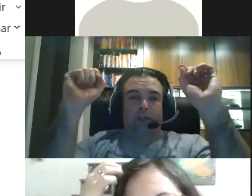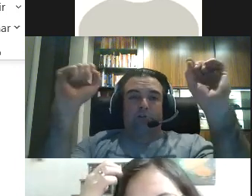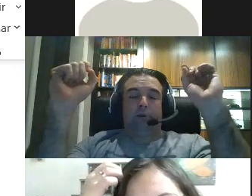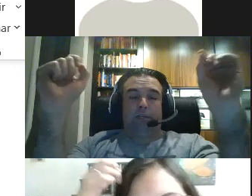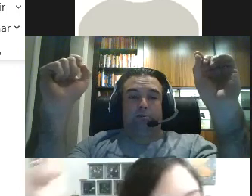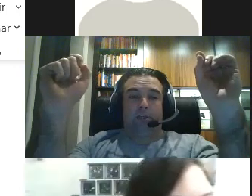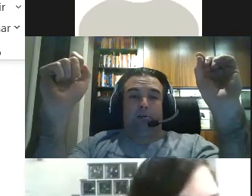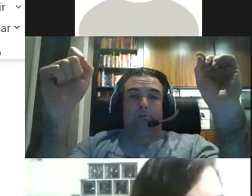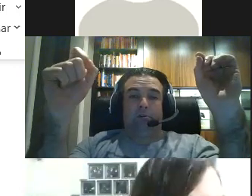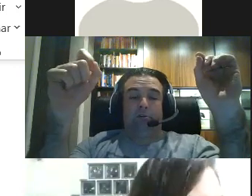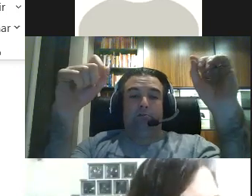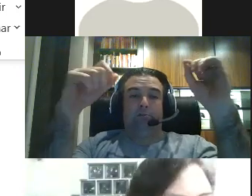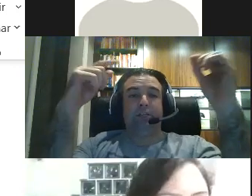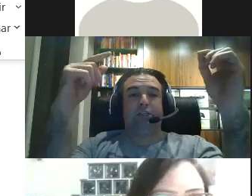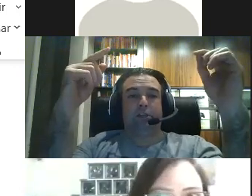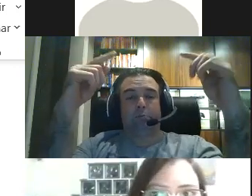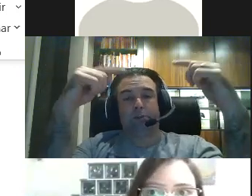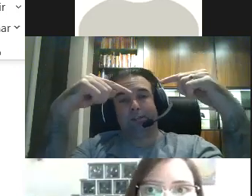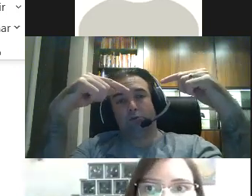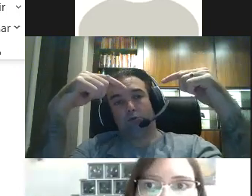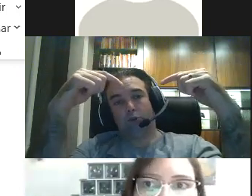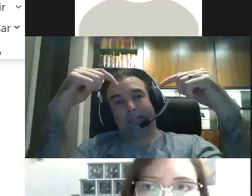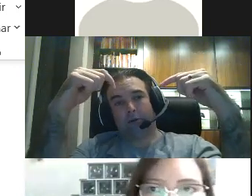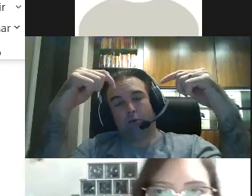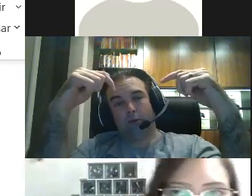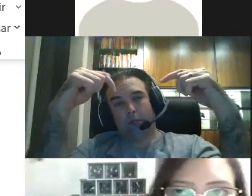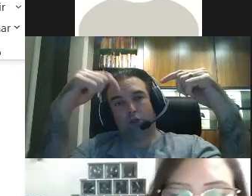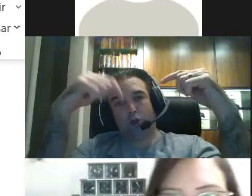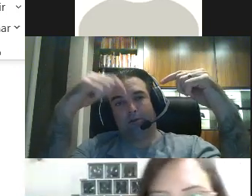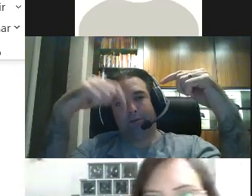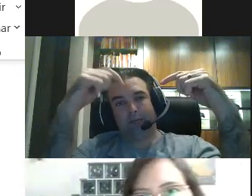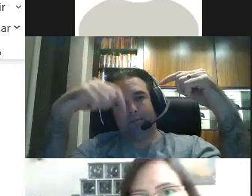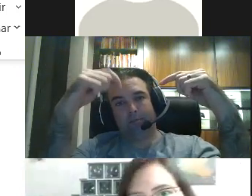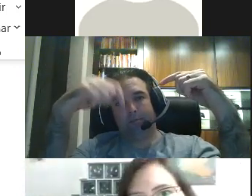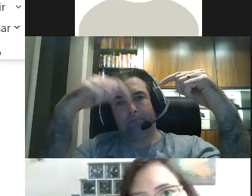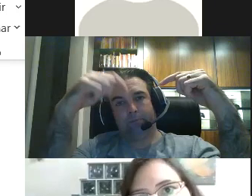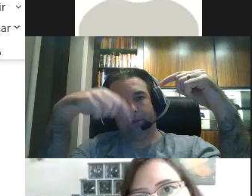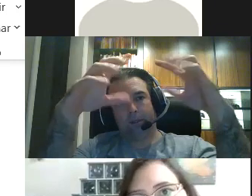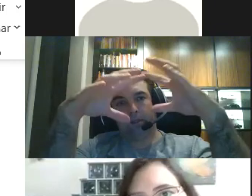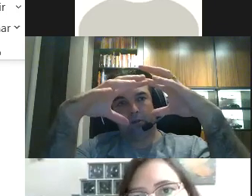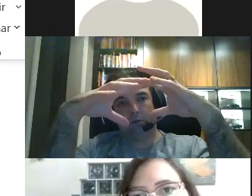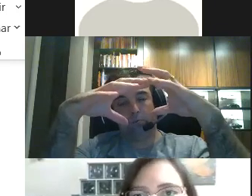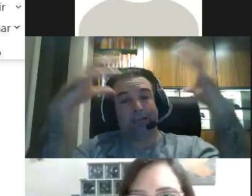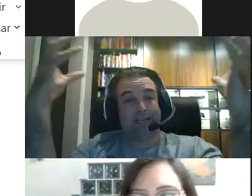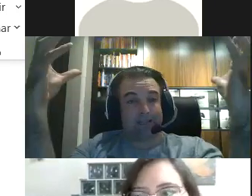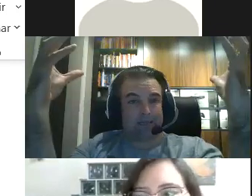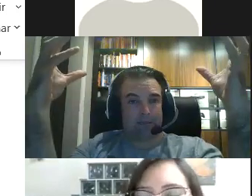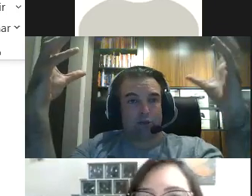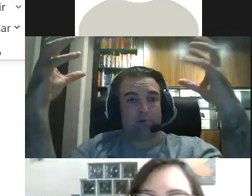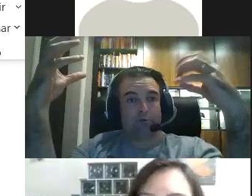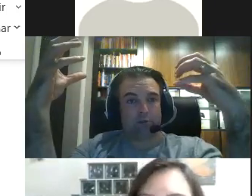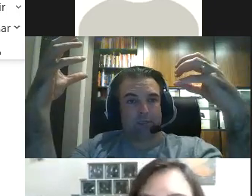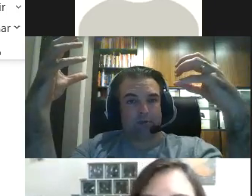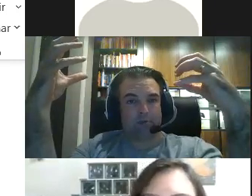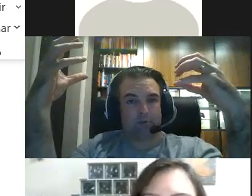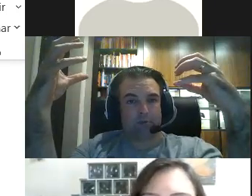Aonde está nosso balanço hídrico? 23% do total que chove no planeta,